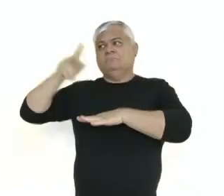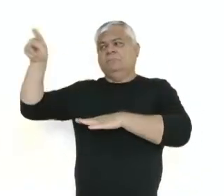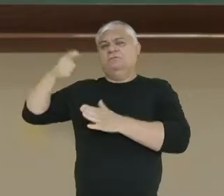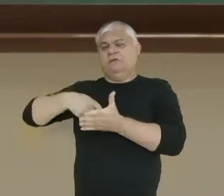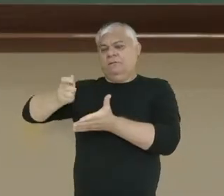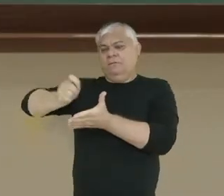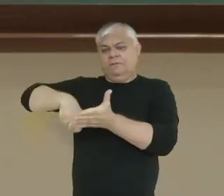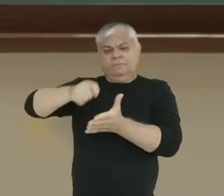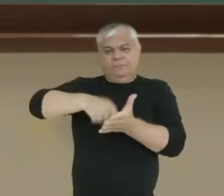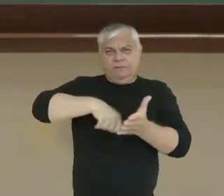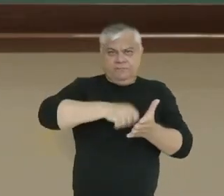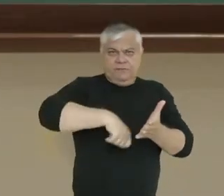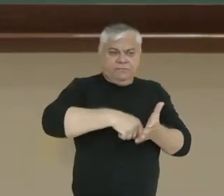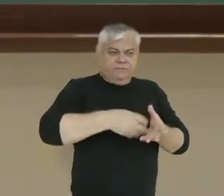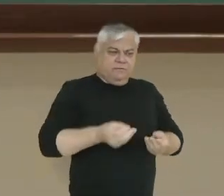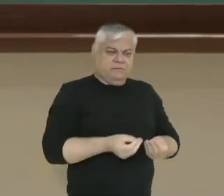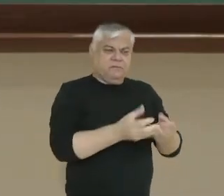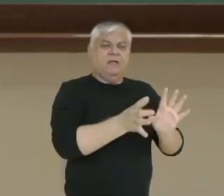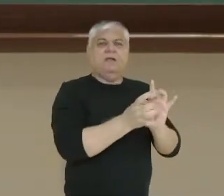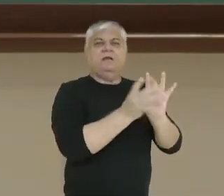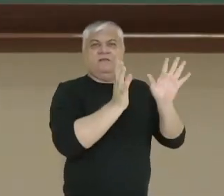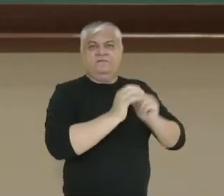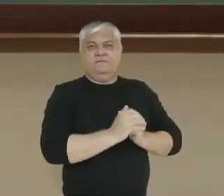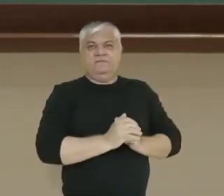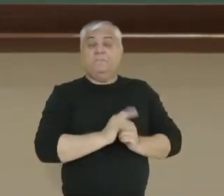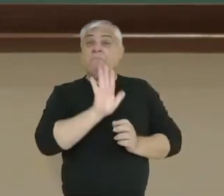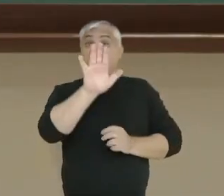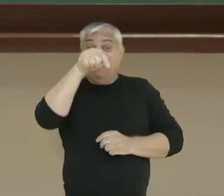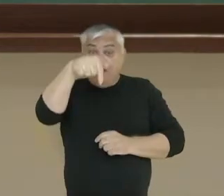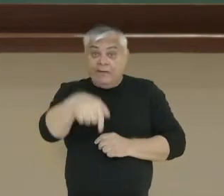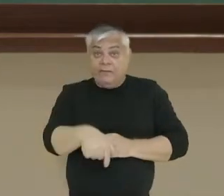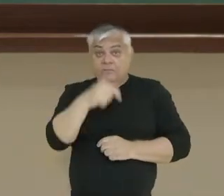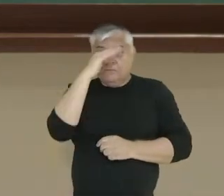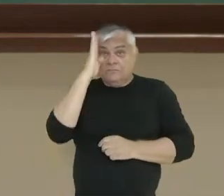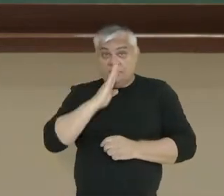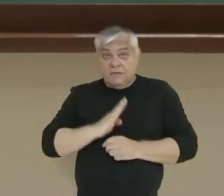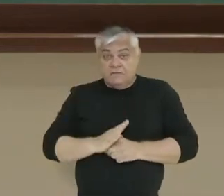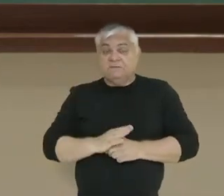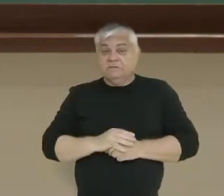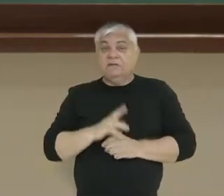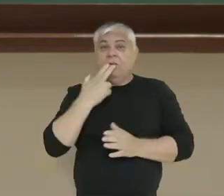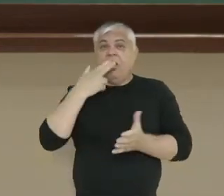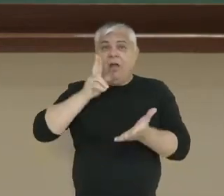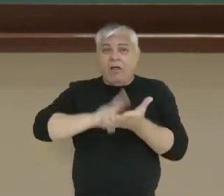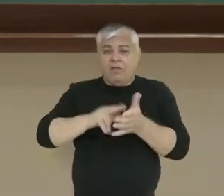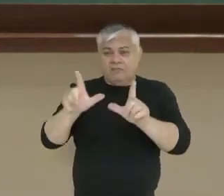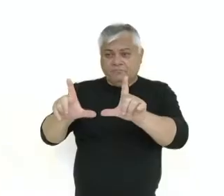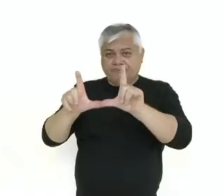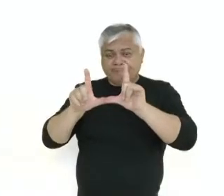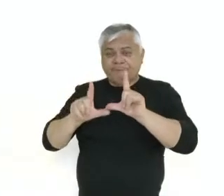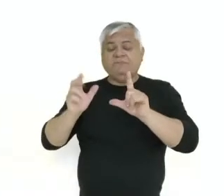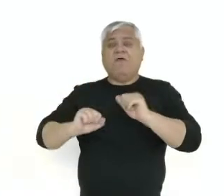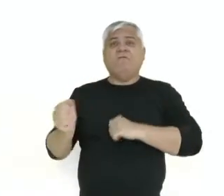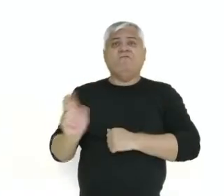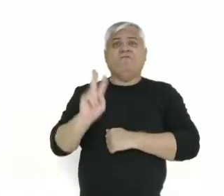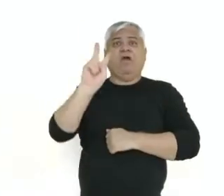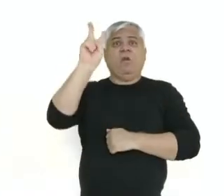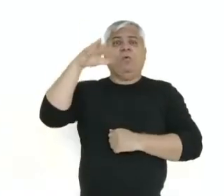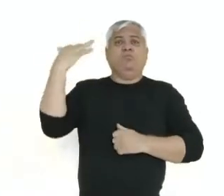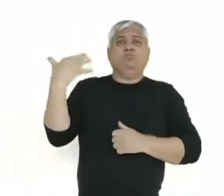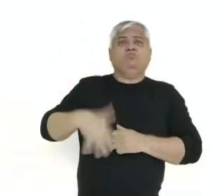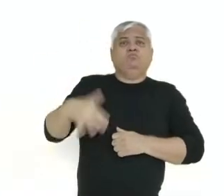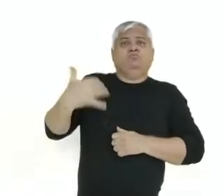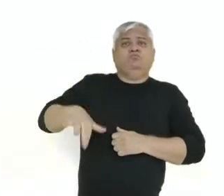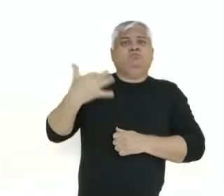no caso do Brasil, a gente vai ver que a carta de alforria ela era comprada por um valor bastante alto